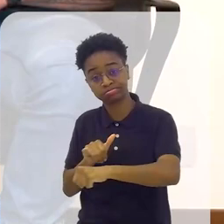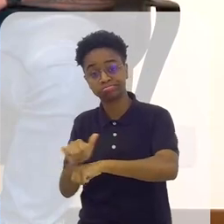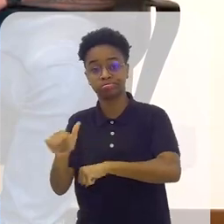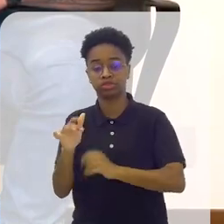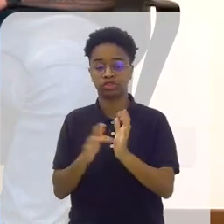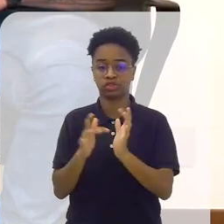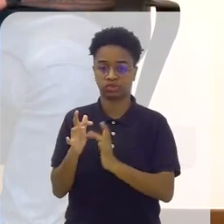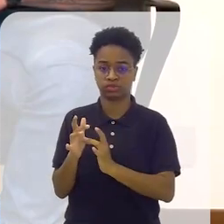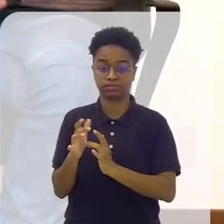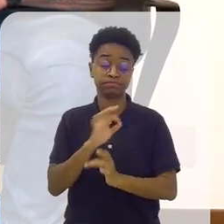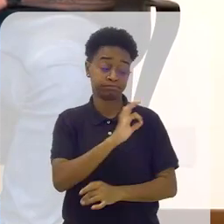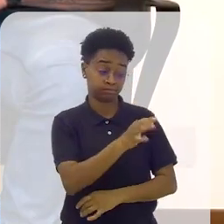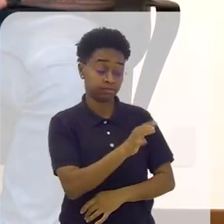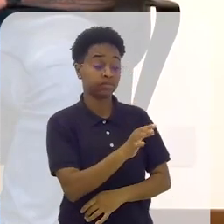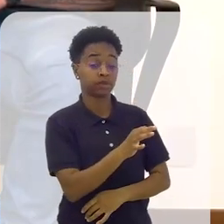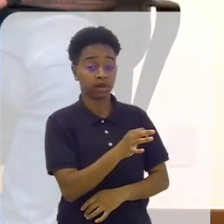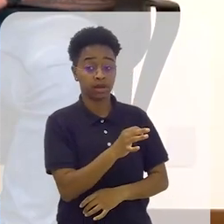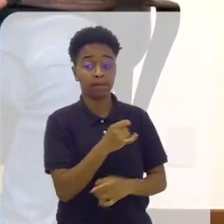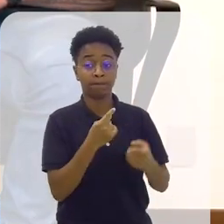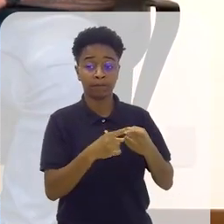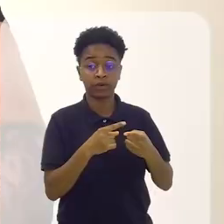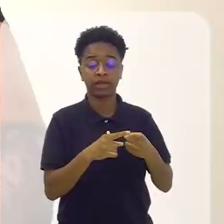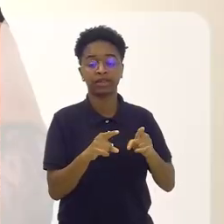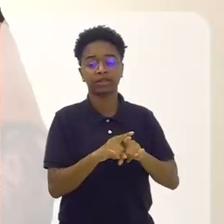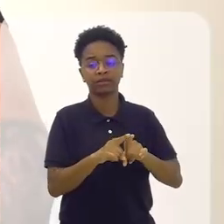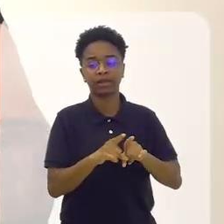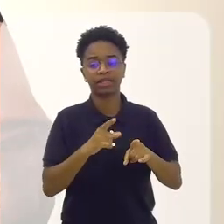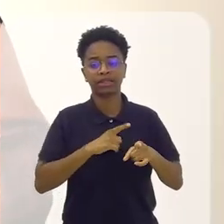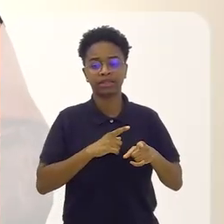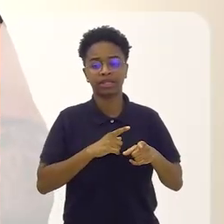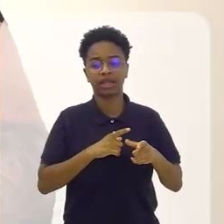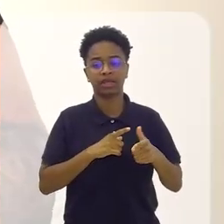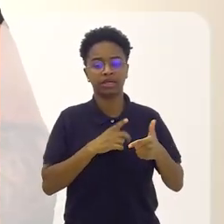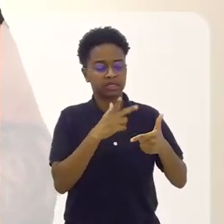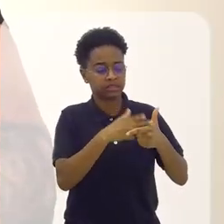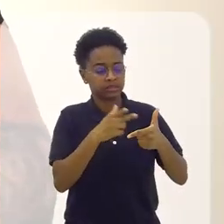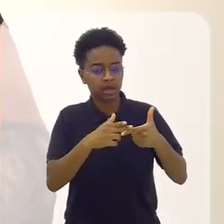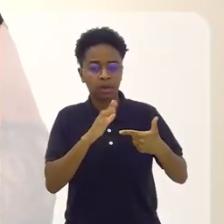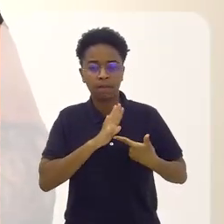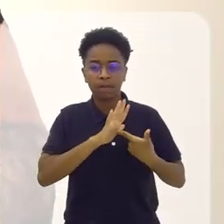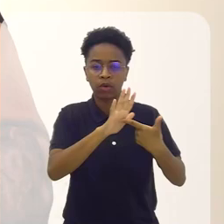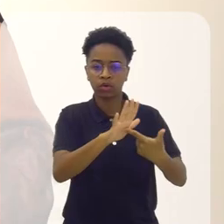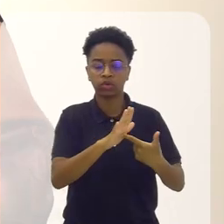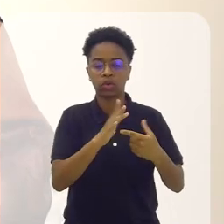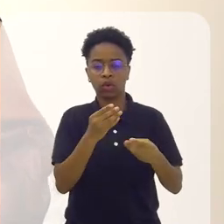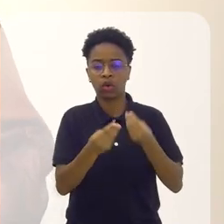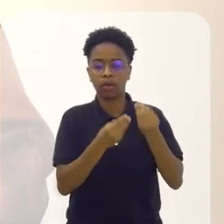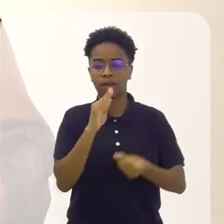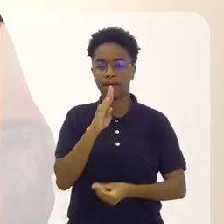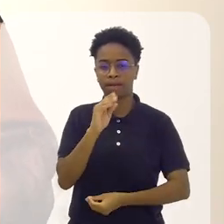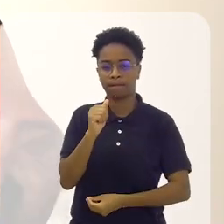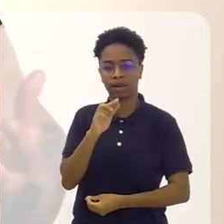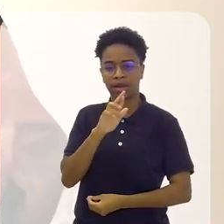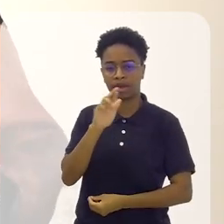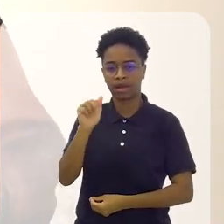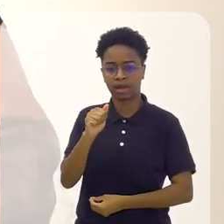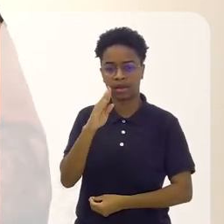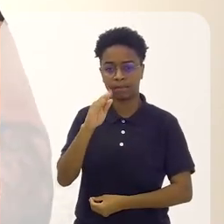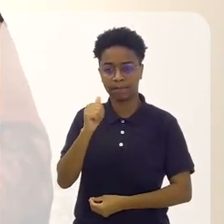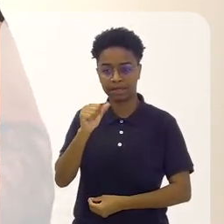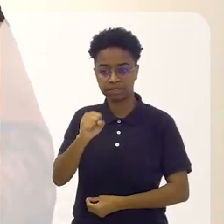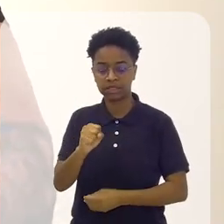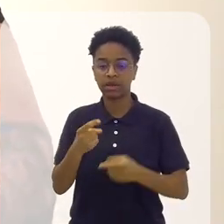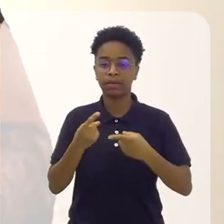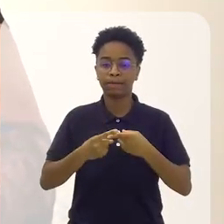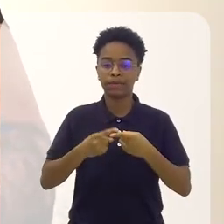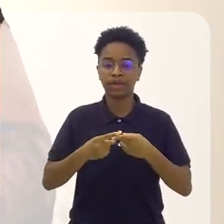trair Jesus. É, né? Depois eu também fiz... Tem até uma série que conta sobre o Barrabás, né? A figura que é trocada.